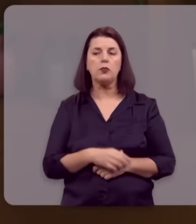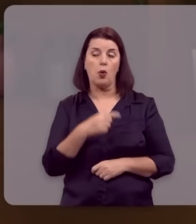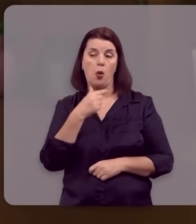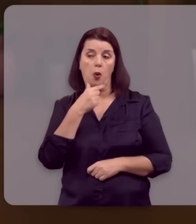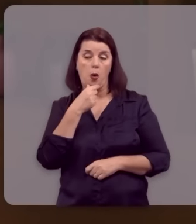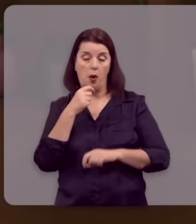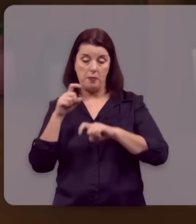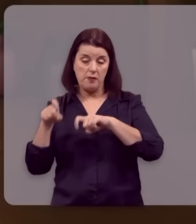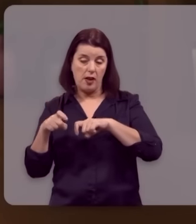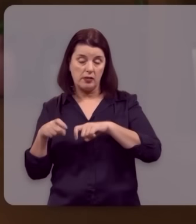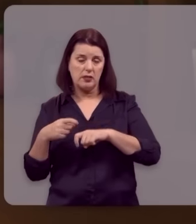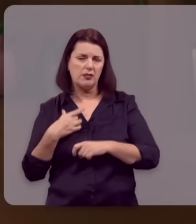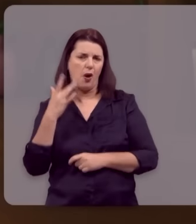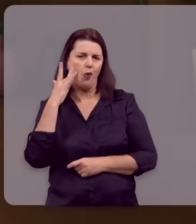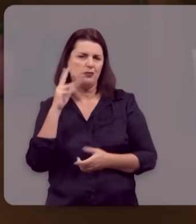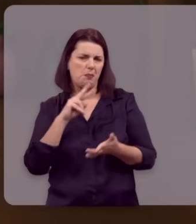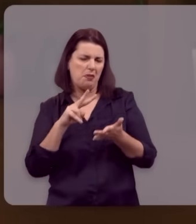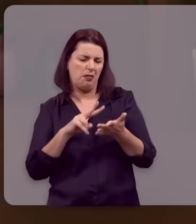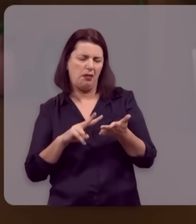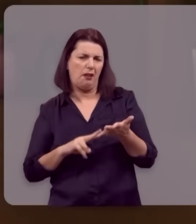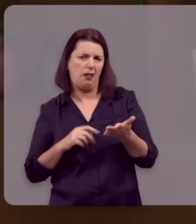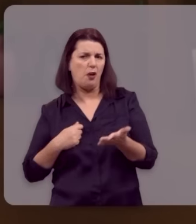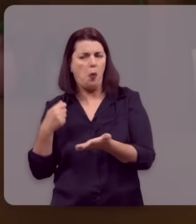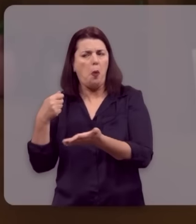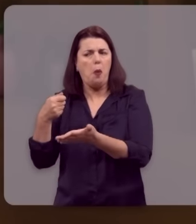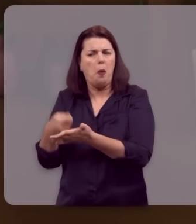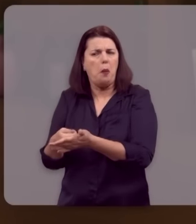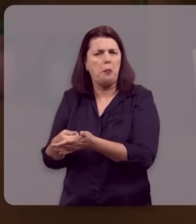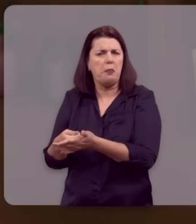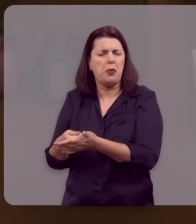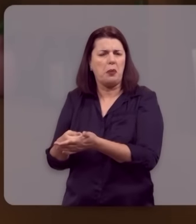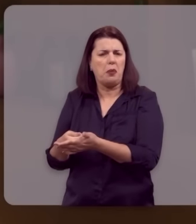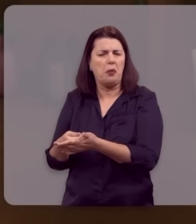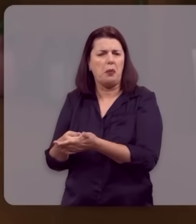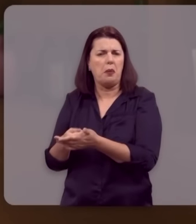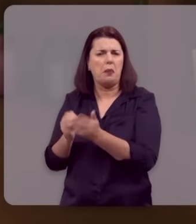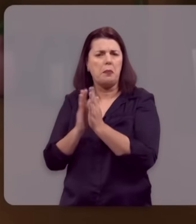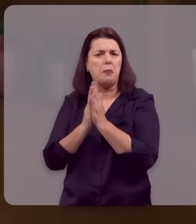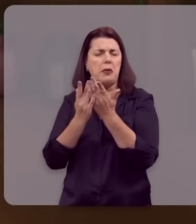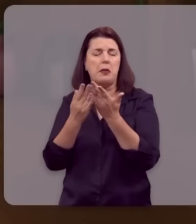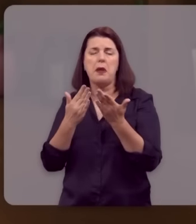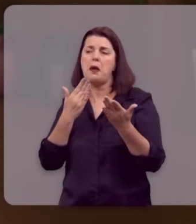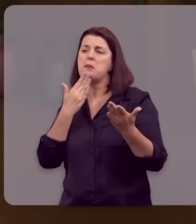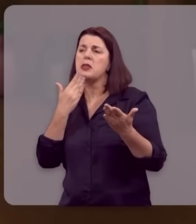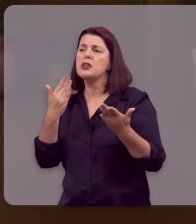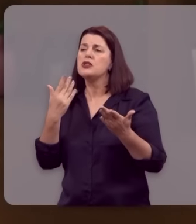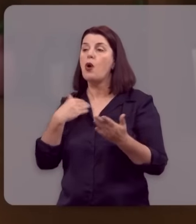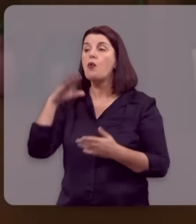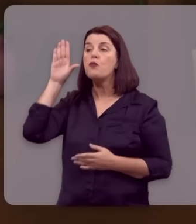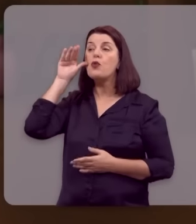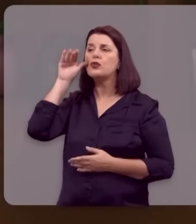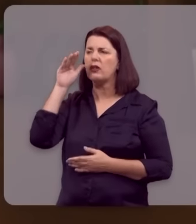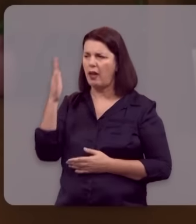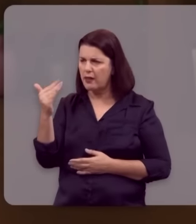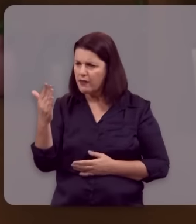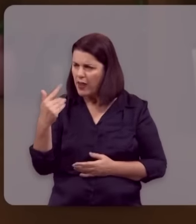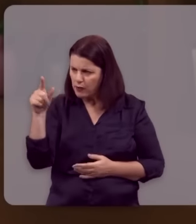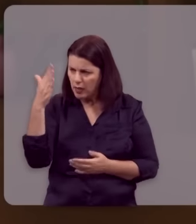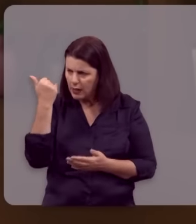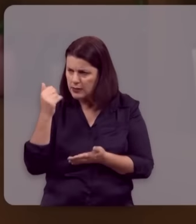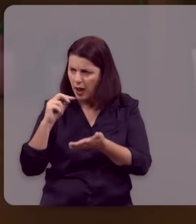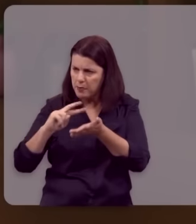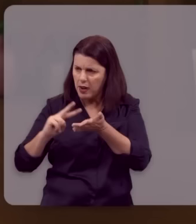que era analfabeto comprou uma dessas Bíblias e pediu a um dos seus funcionários que sabia ler para ler aquele livro. Reuniu